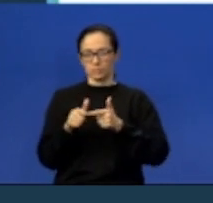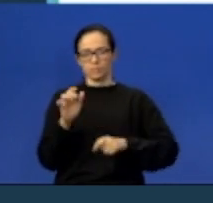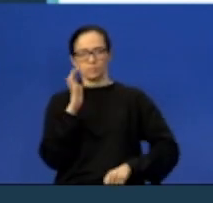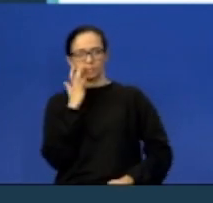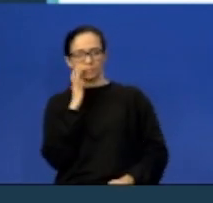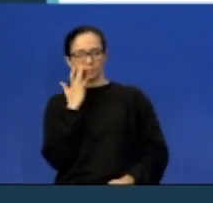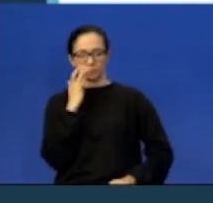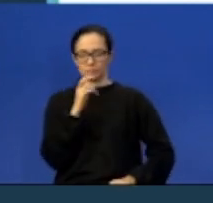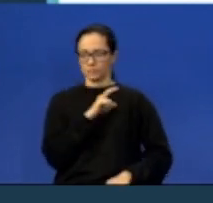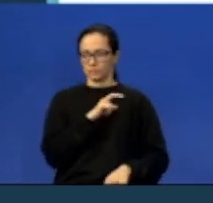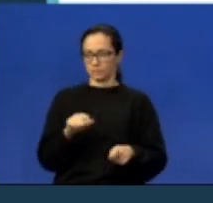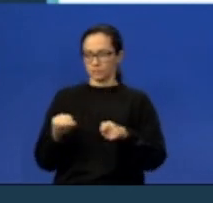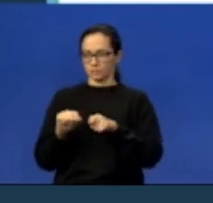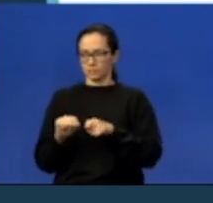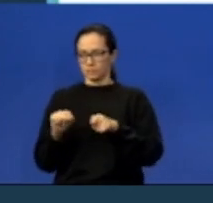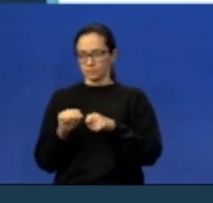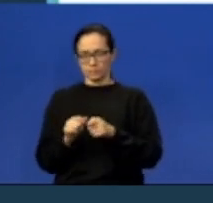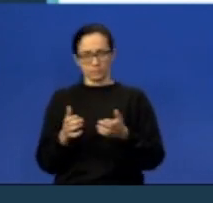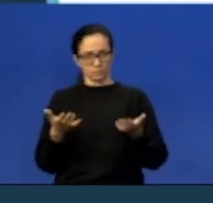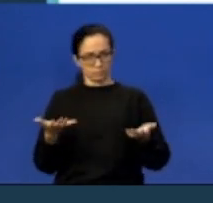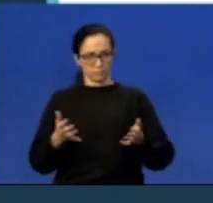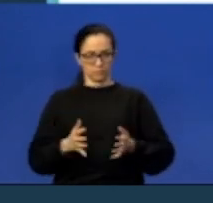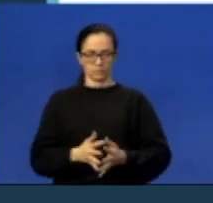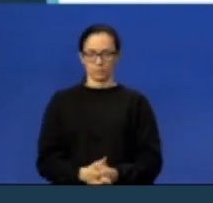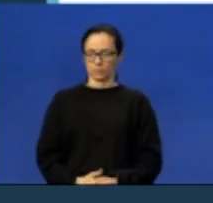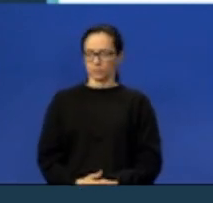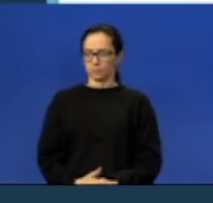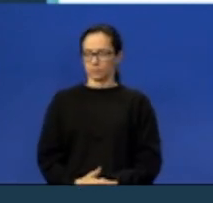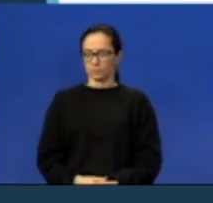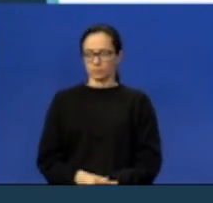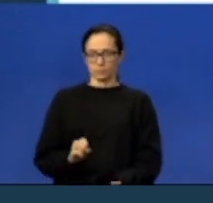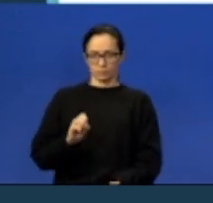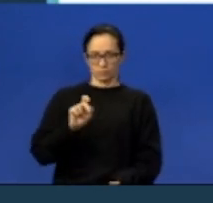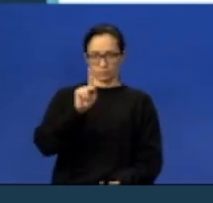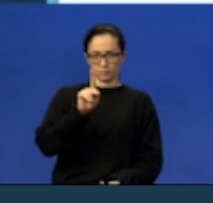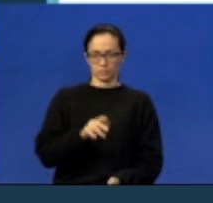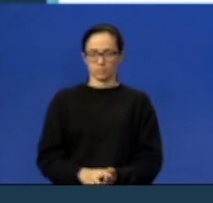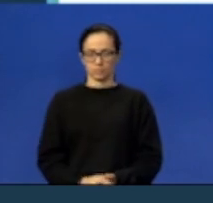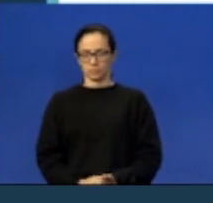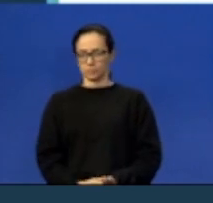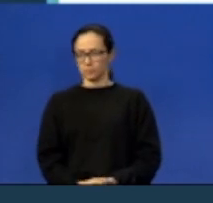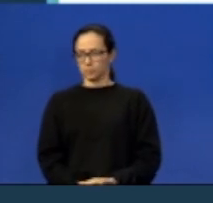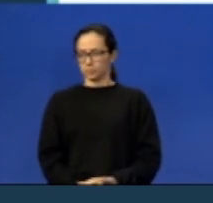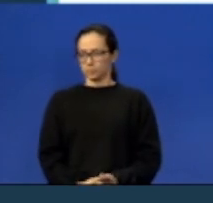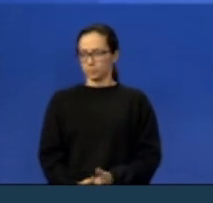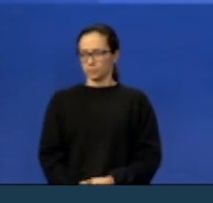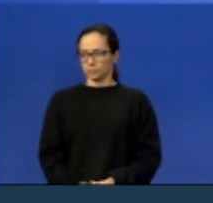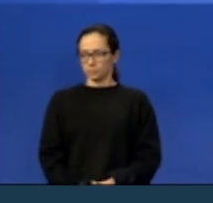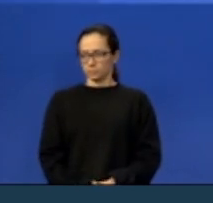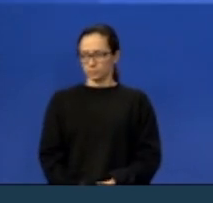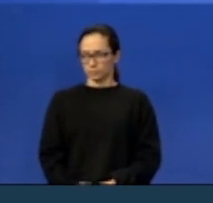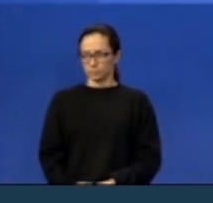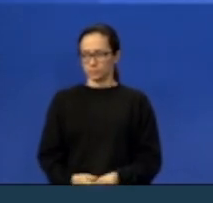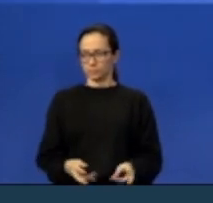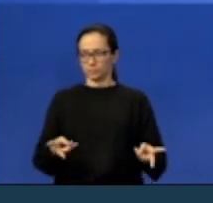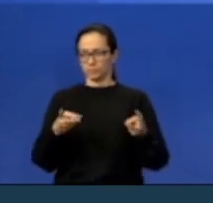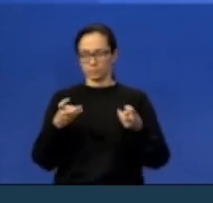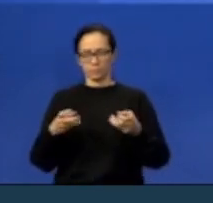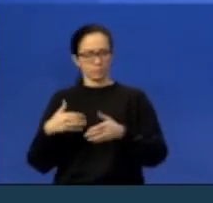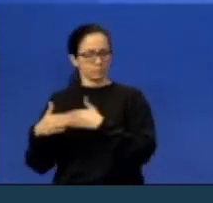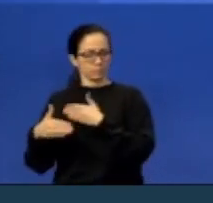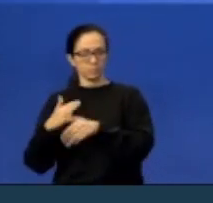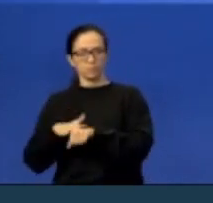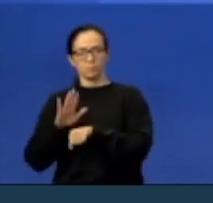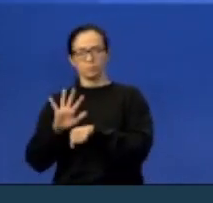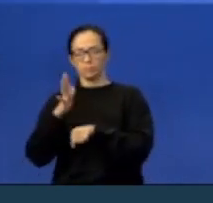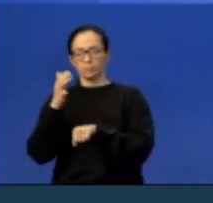comumente relacionadas às fraturas por fadiga ou estresse, que, por exemplo, seria a fratura por overuse. Essas fraturas, elas são muito comuns